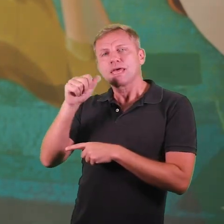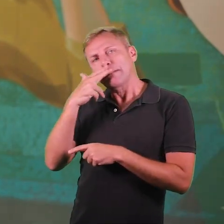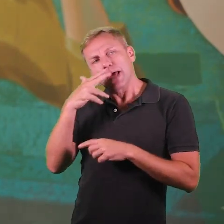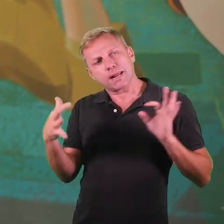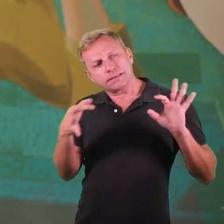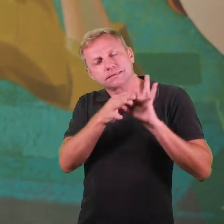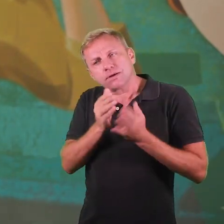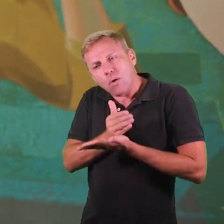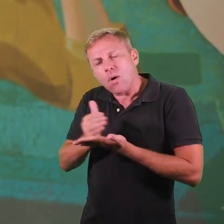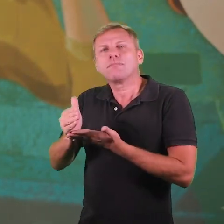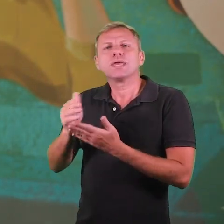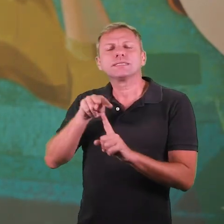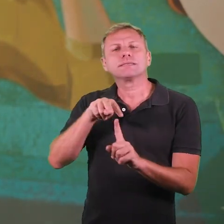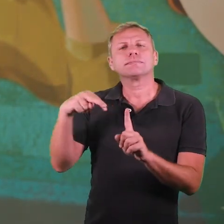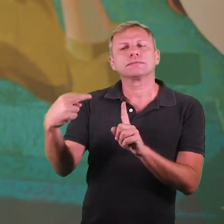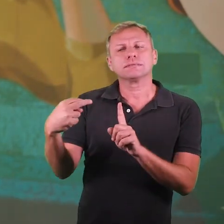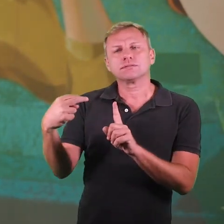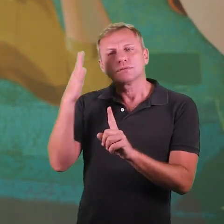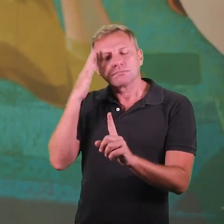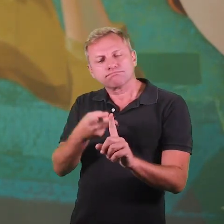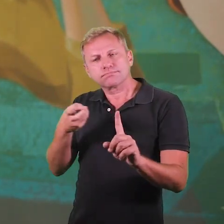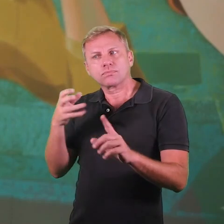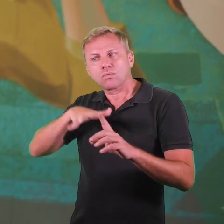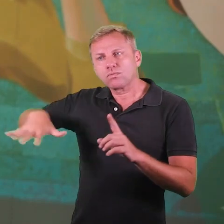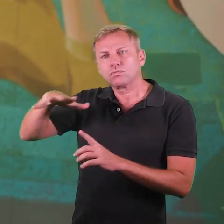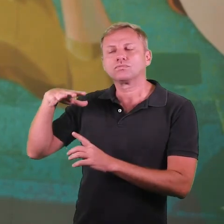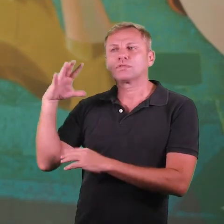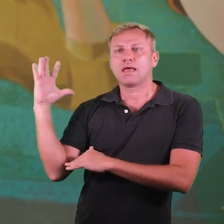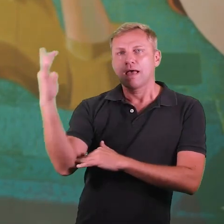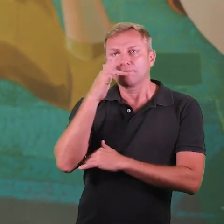quer dizer, ele começa com a perspectiva do olhar sobre o mundo vegetal,